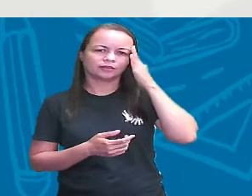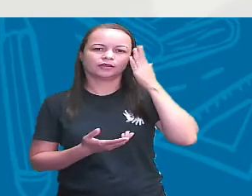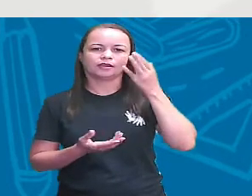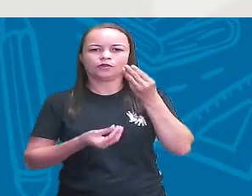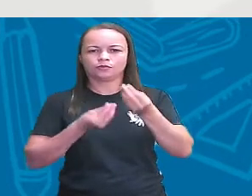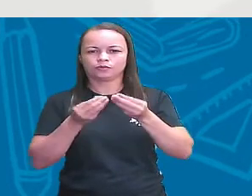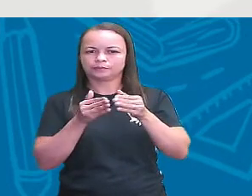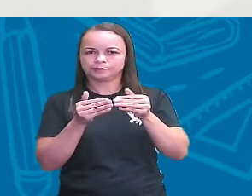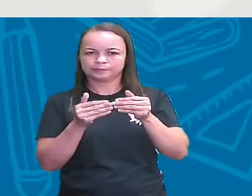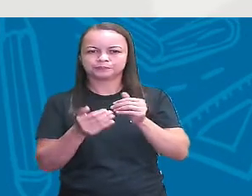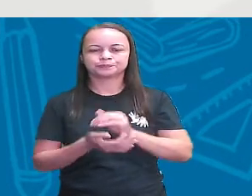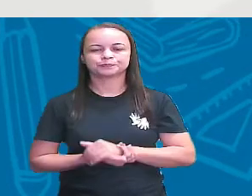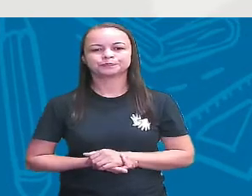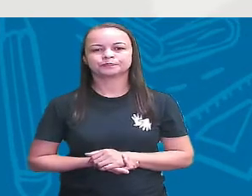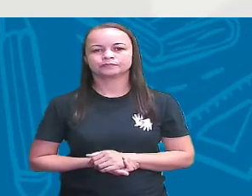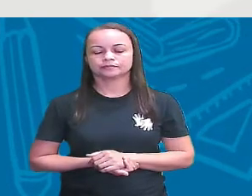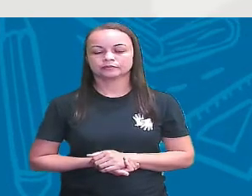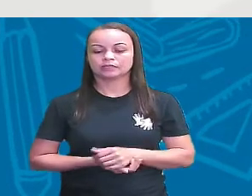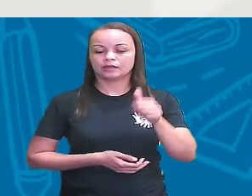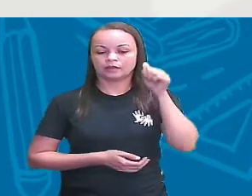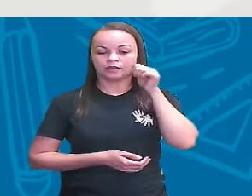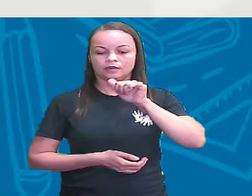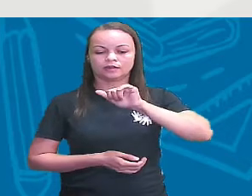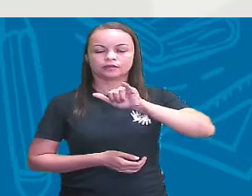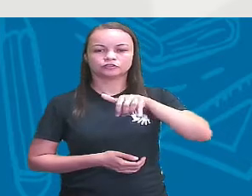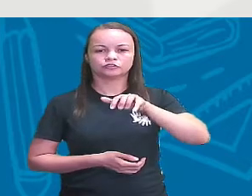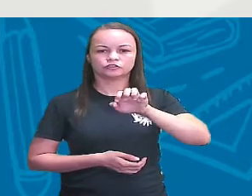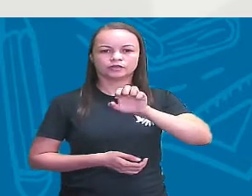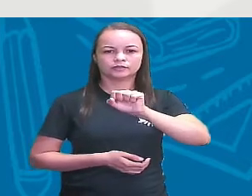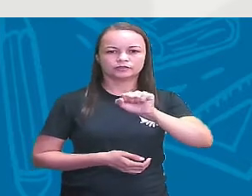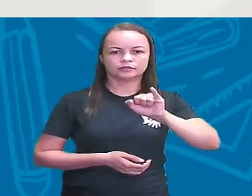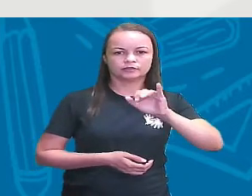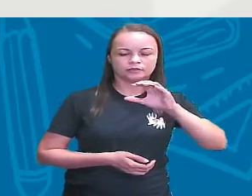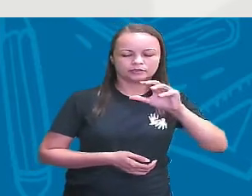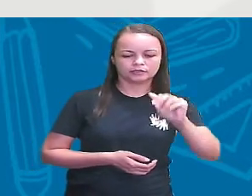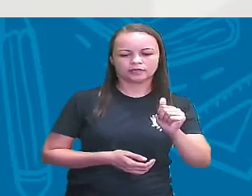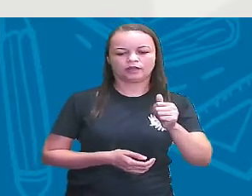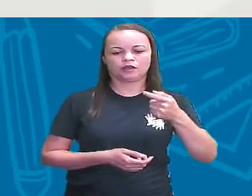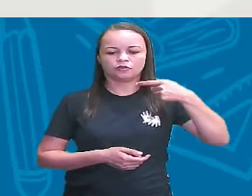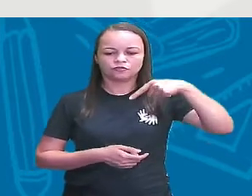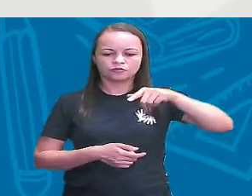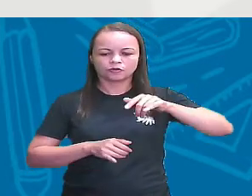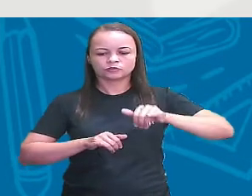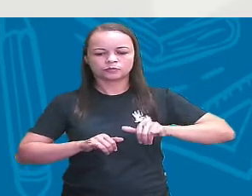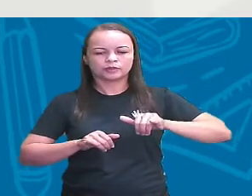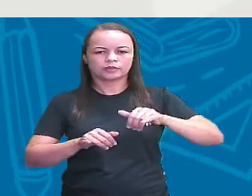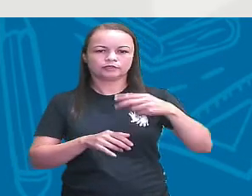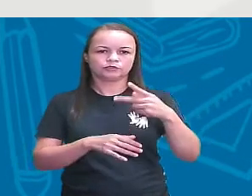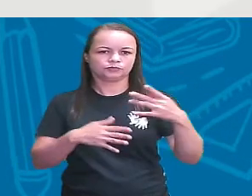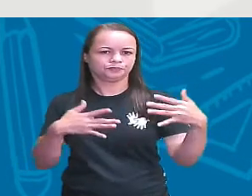lá. Jéssica foi ao armarinho de sua cidade.